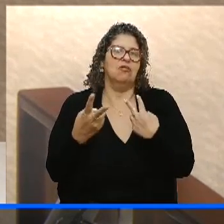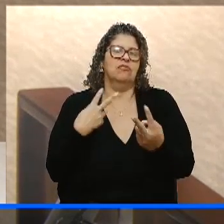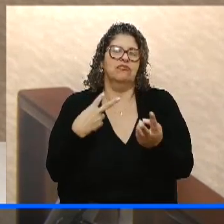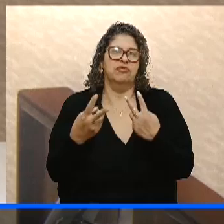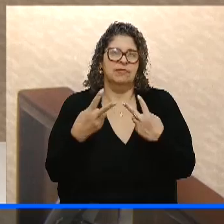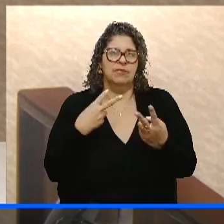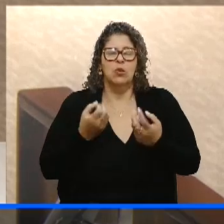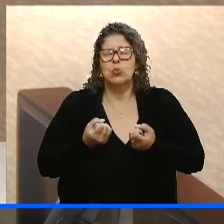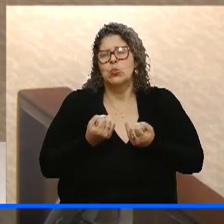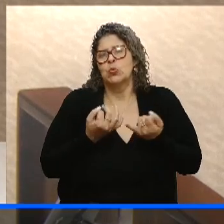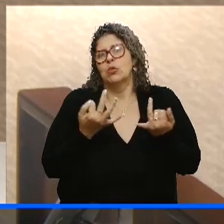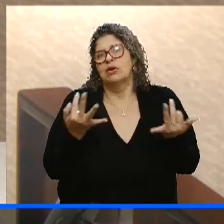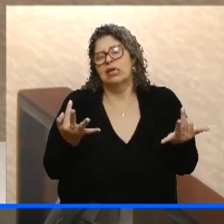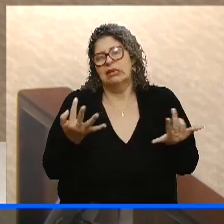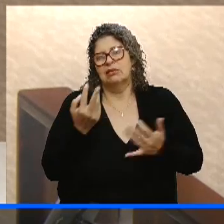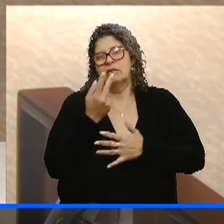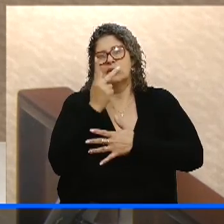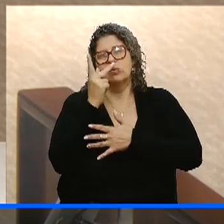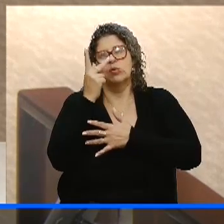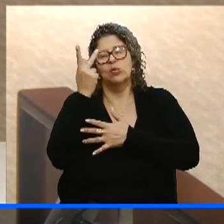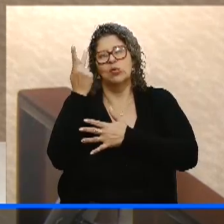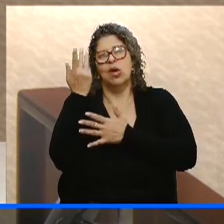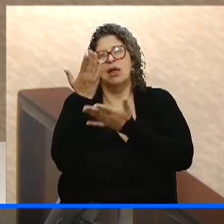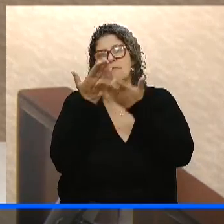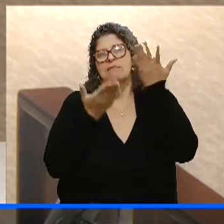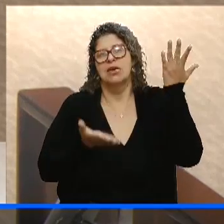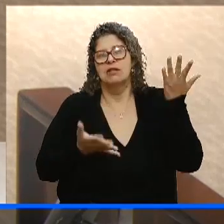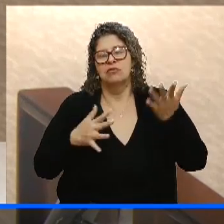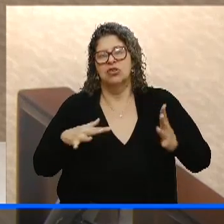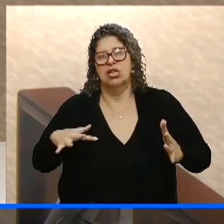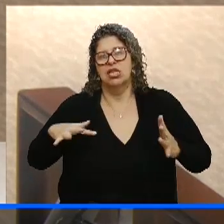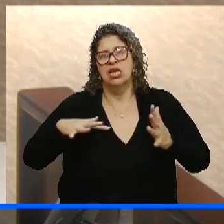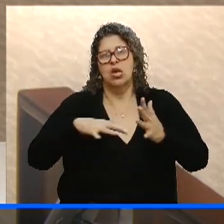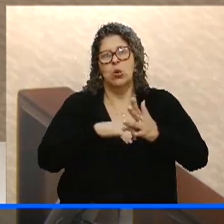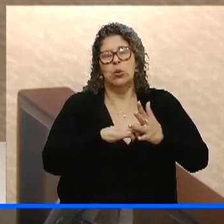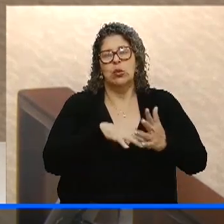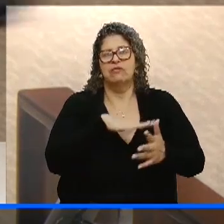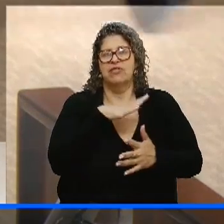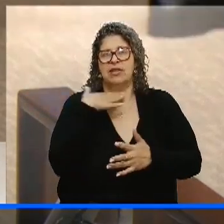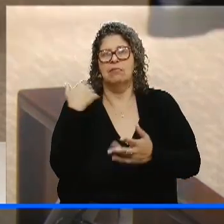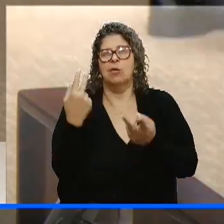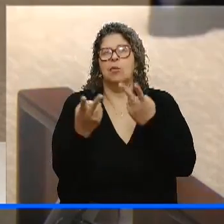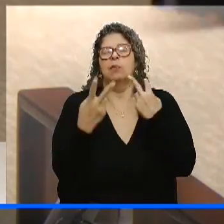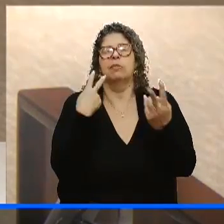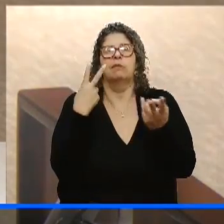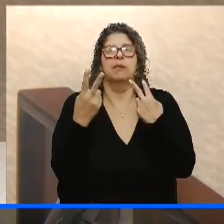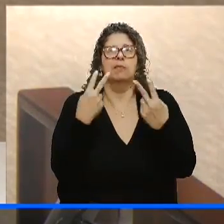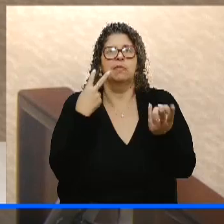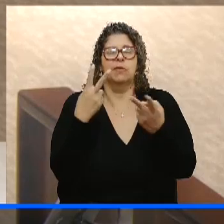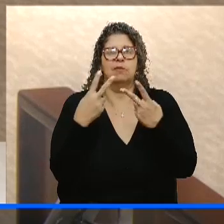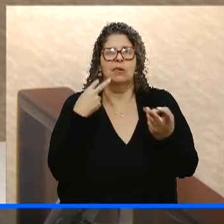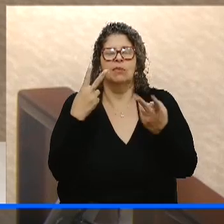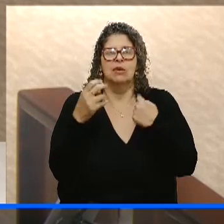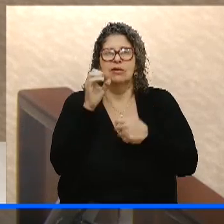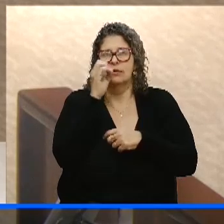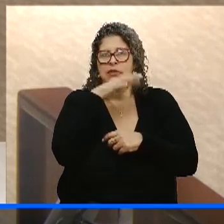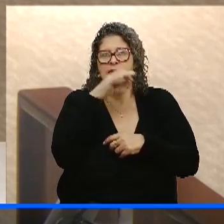quantas histórias perdidas na rodovia da morte enquanto o futuro estupidamente